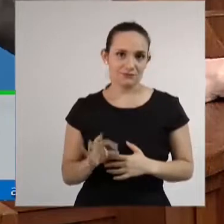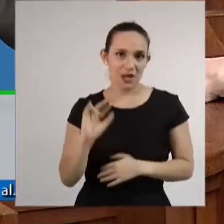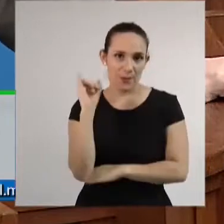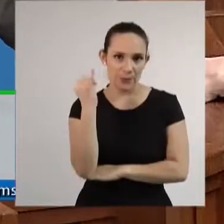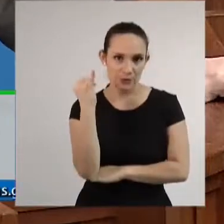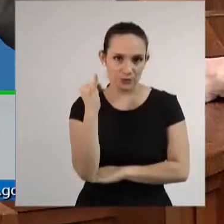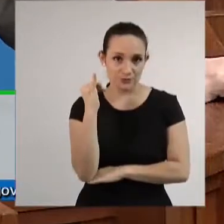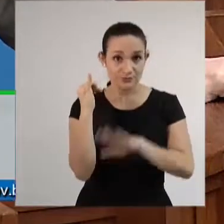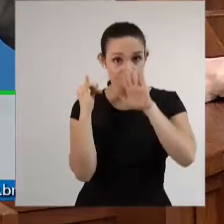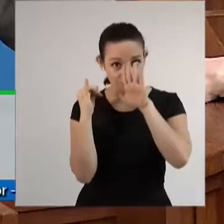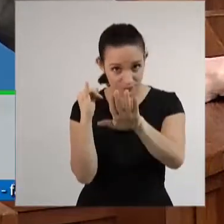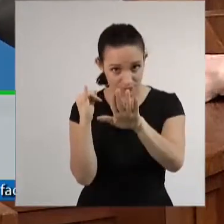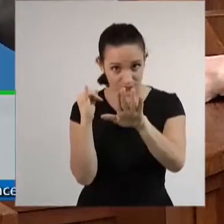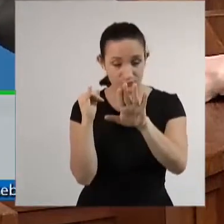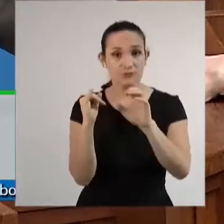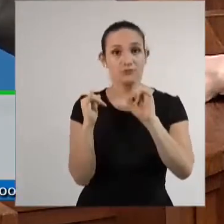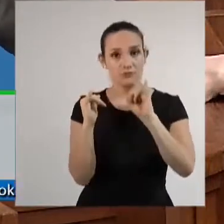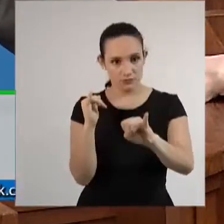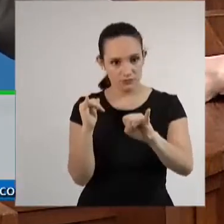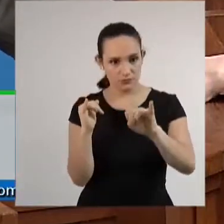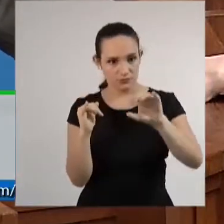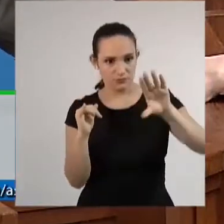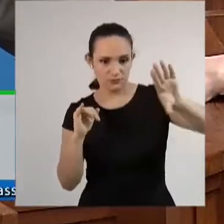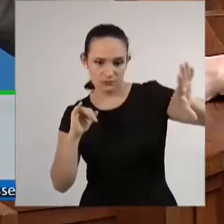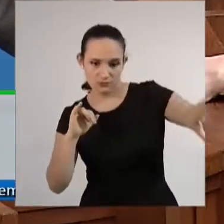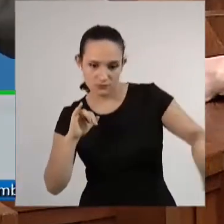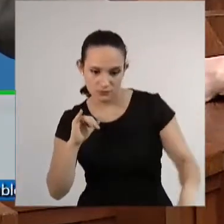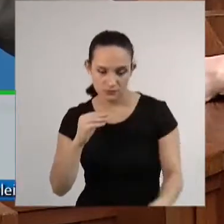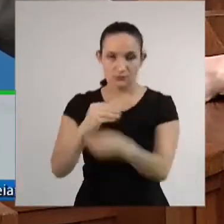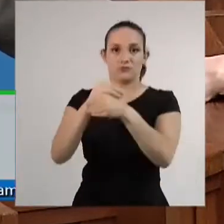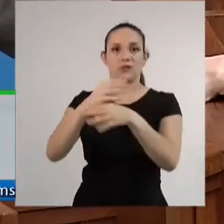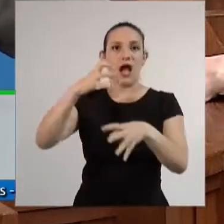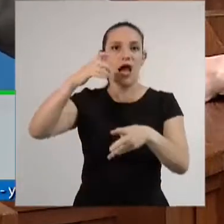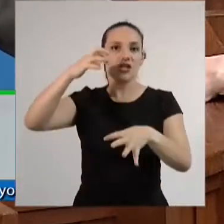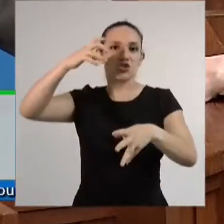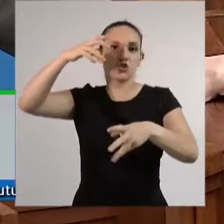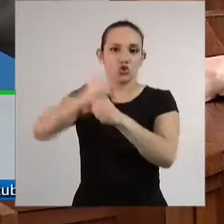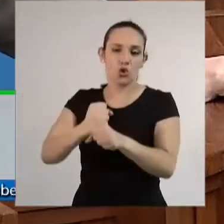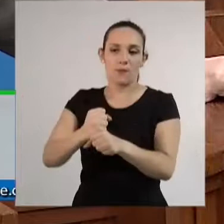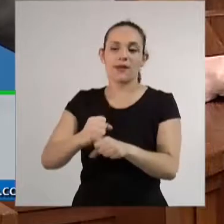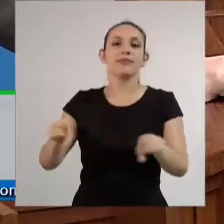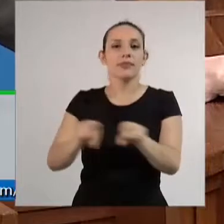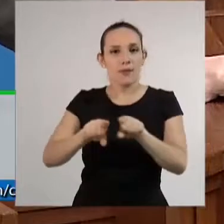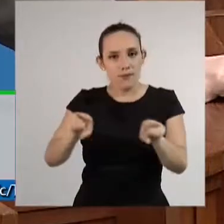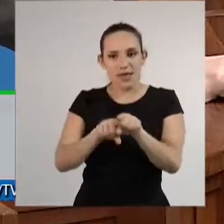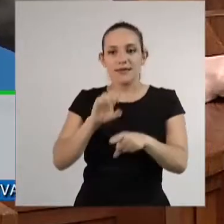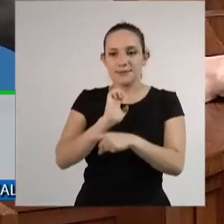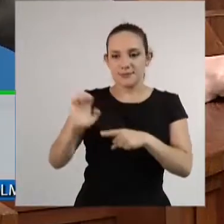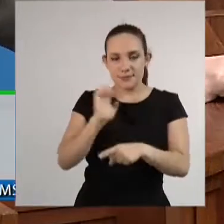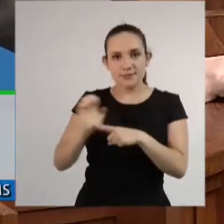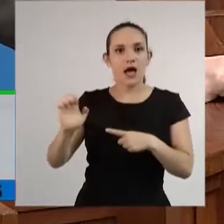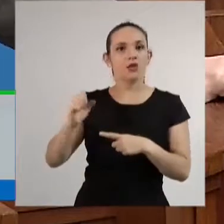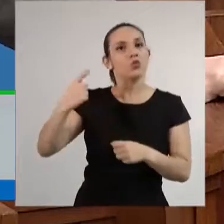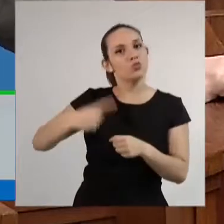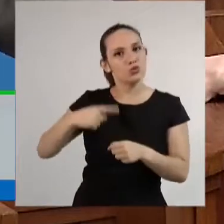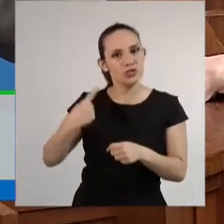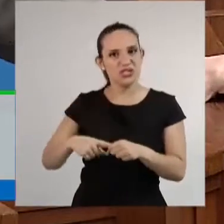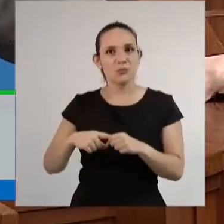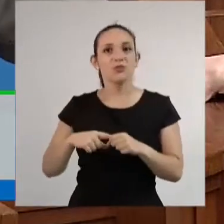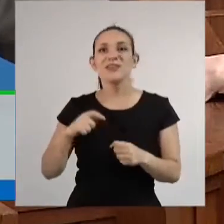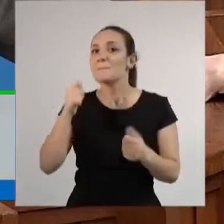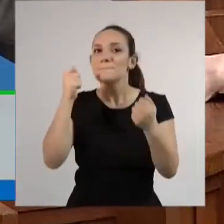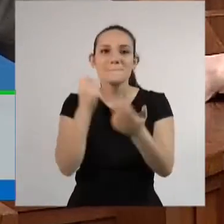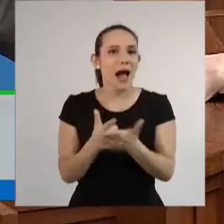nós agregarmos as desonerações dos estados e municípios, né,